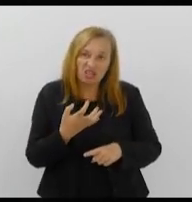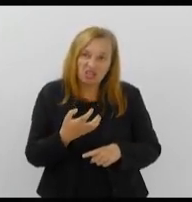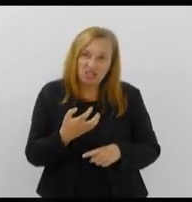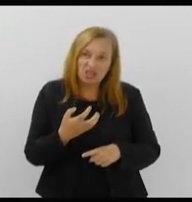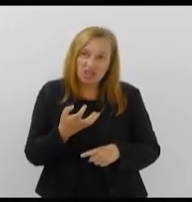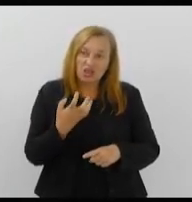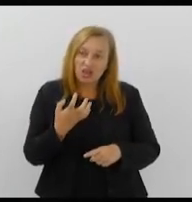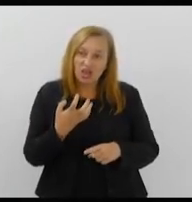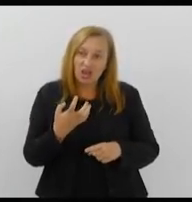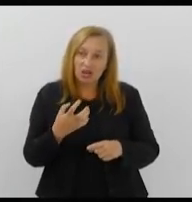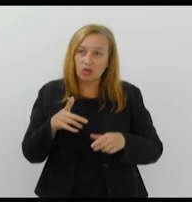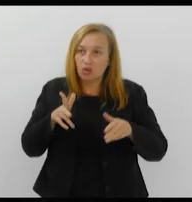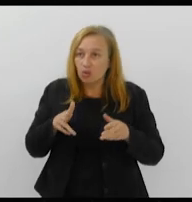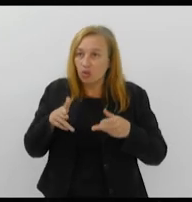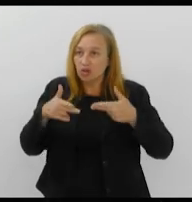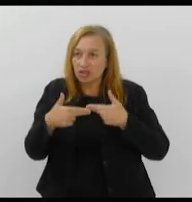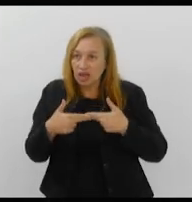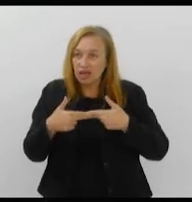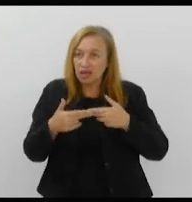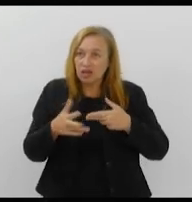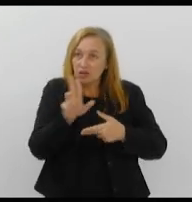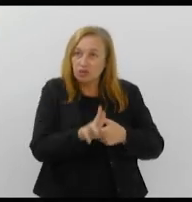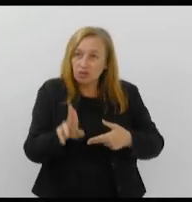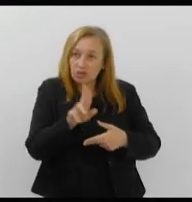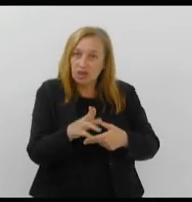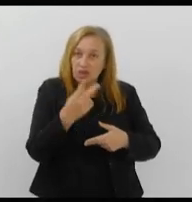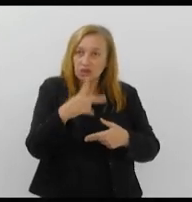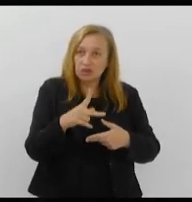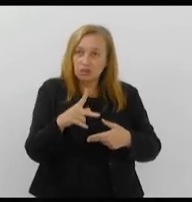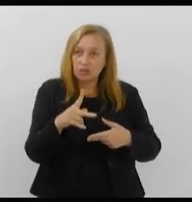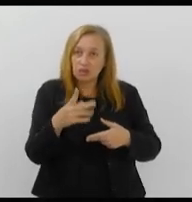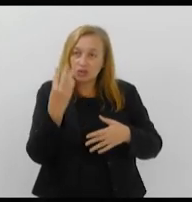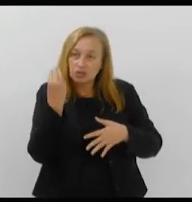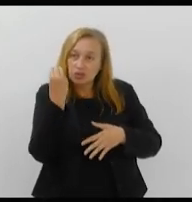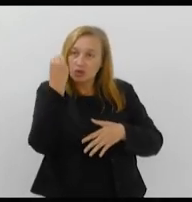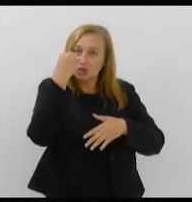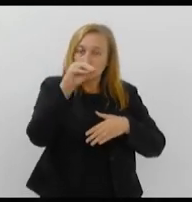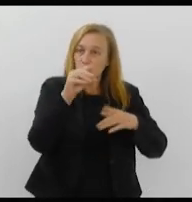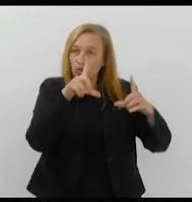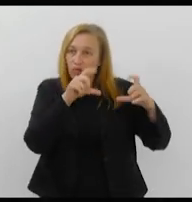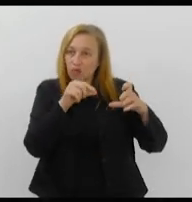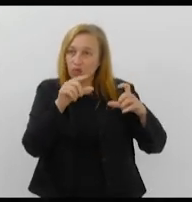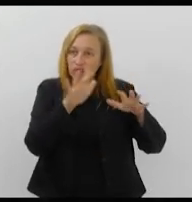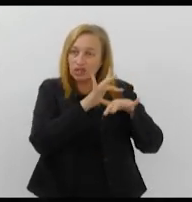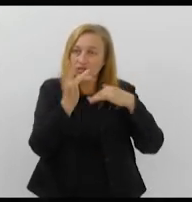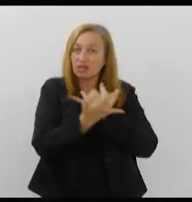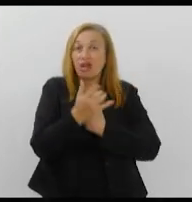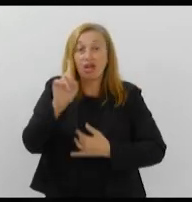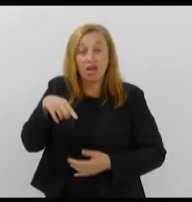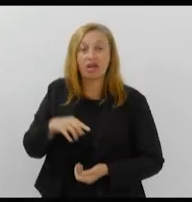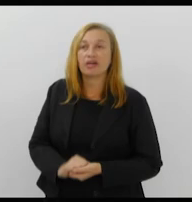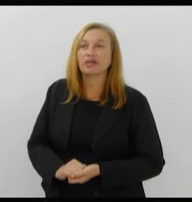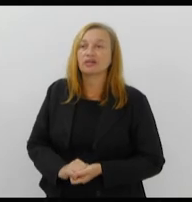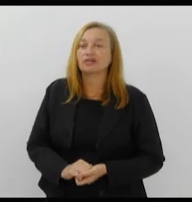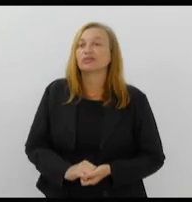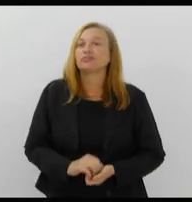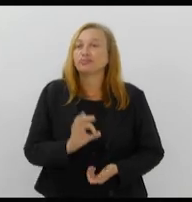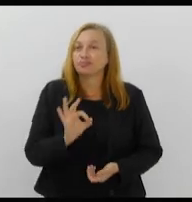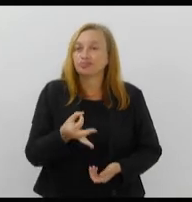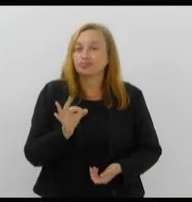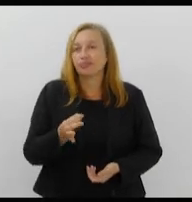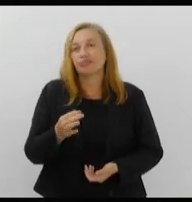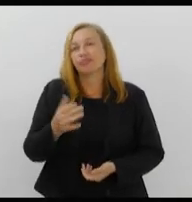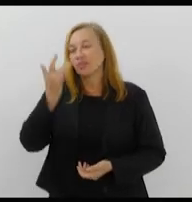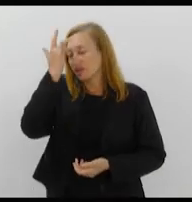porque eu quero recortar, editar, usar sua cara na minha rede social. É isso. Então, evidentemente, que é